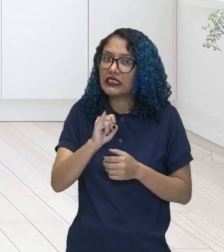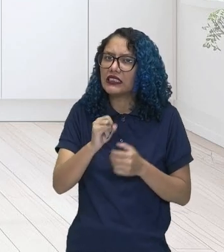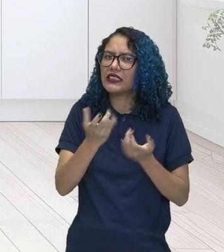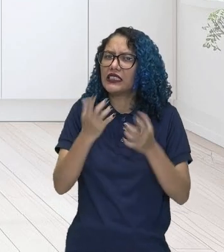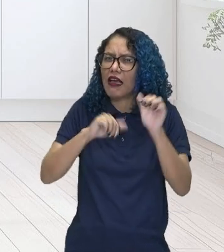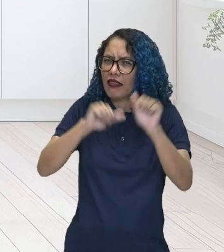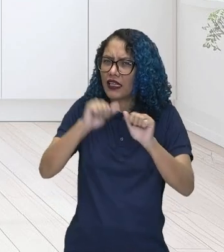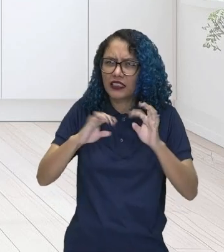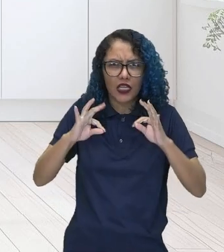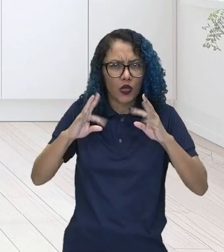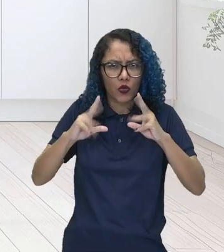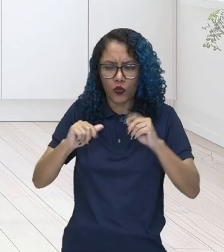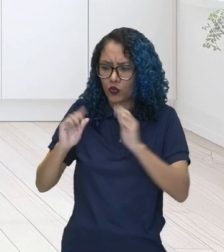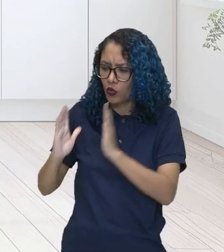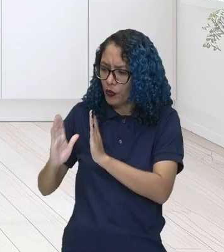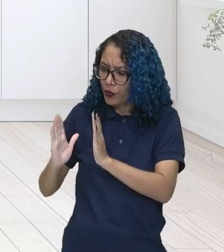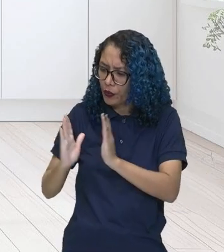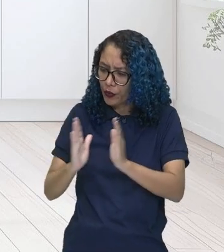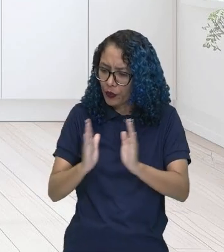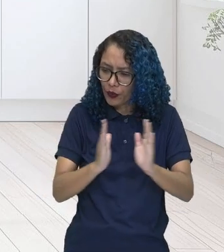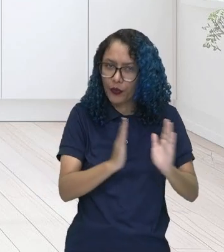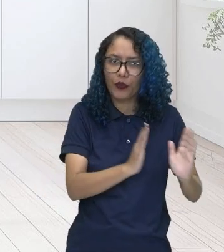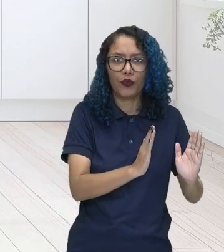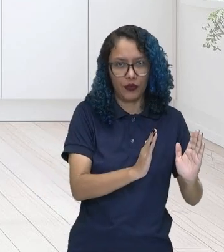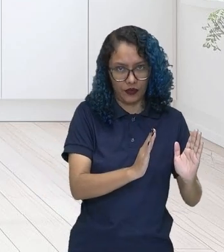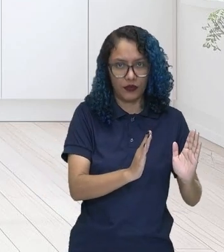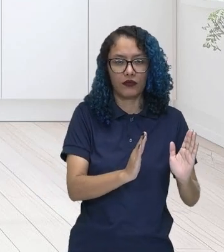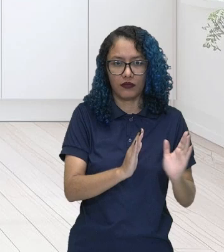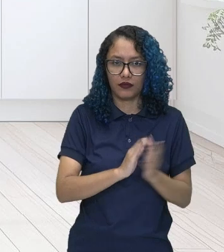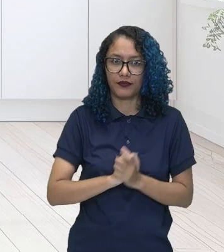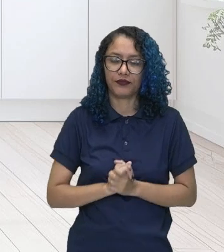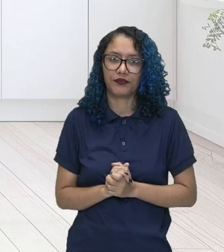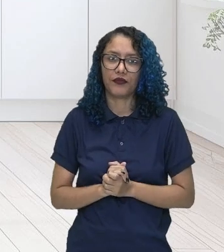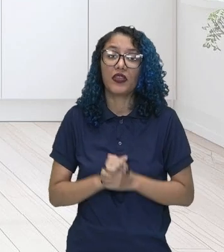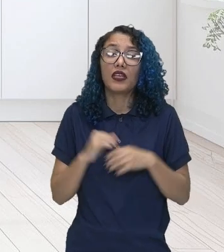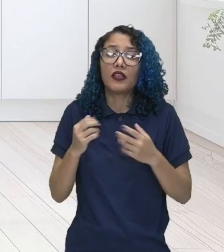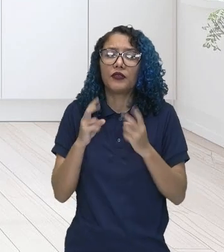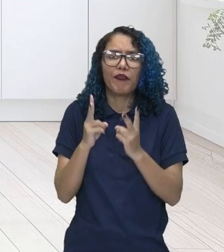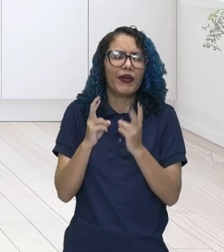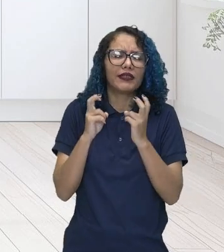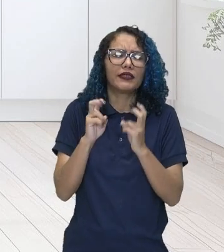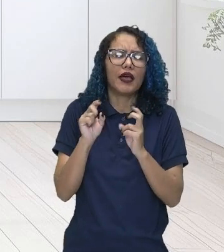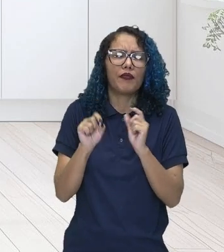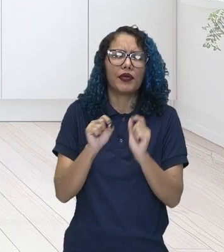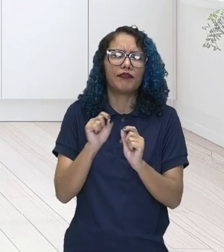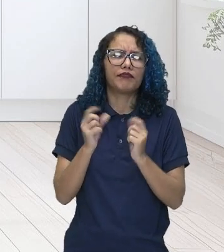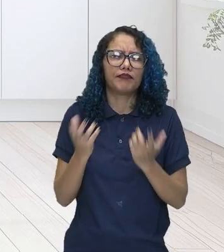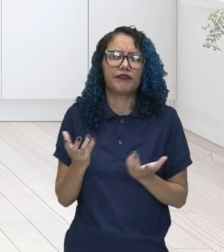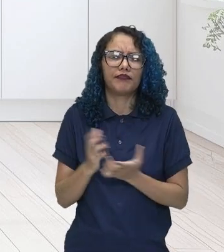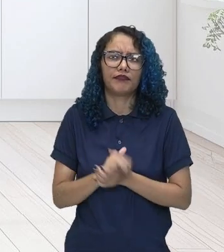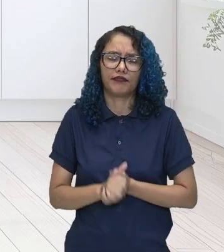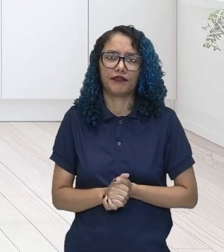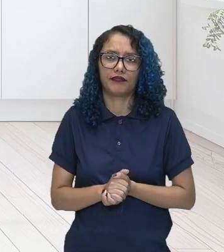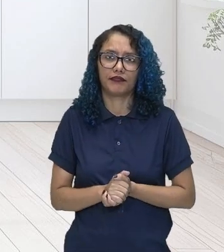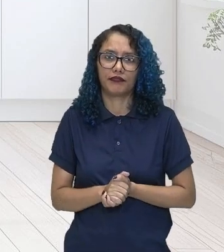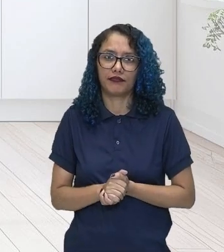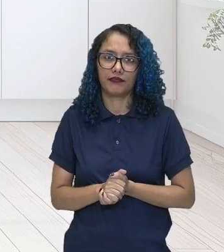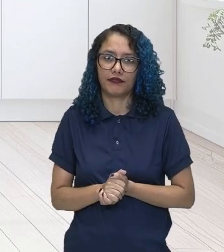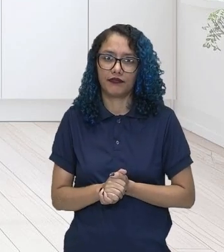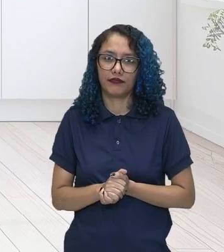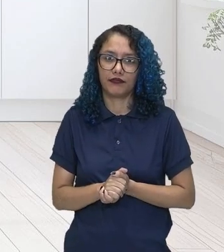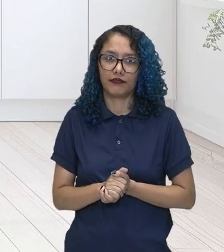considerar todo o sistema. O que a gente pode perceber? Que a matéria, ela não